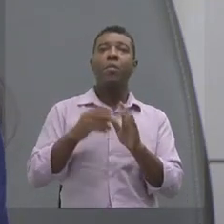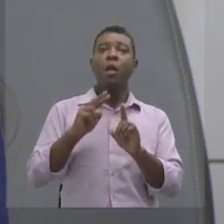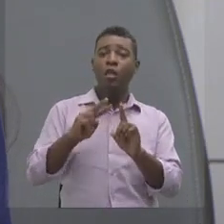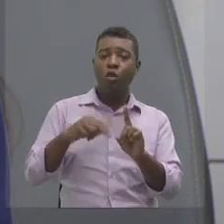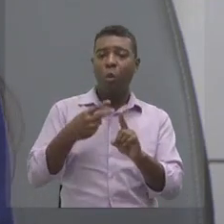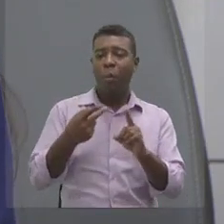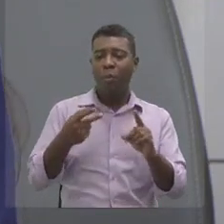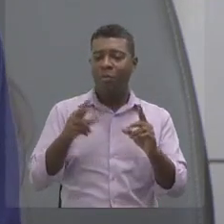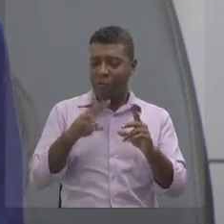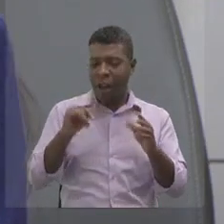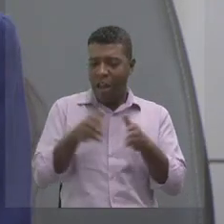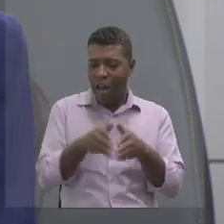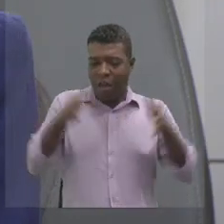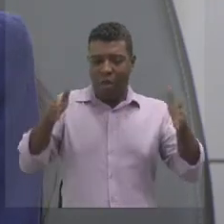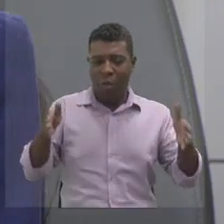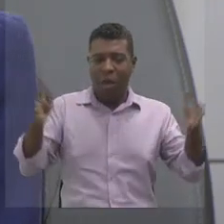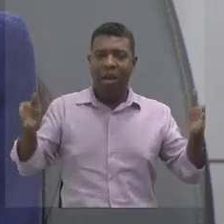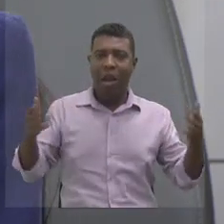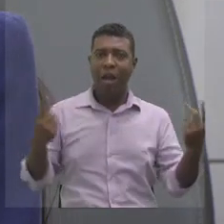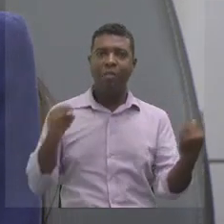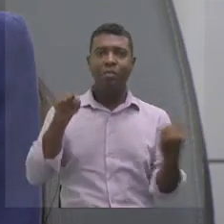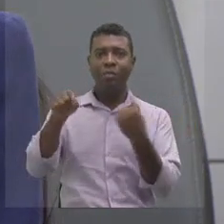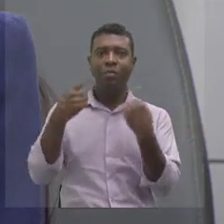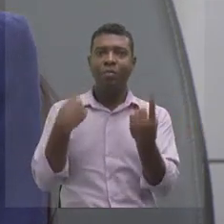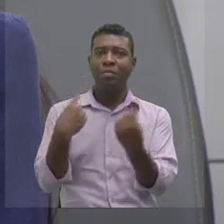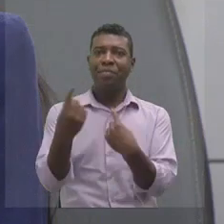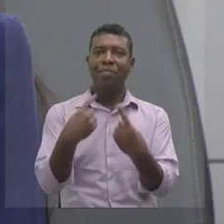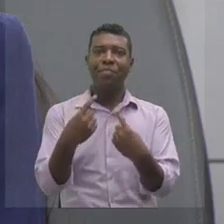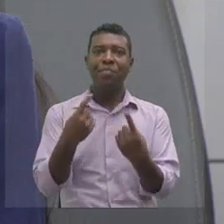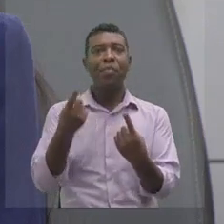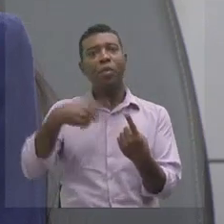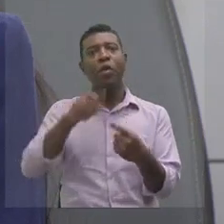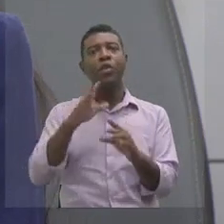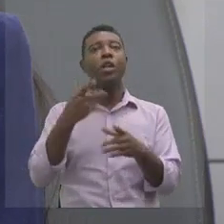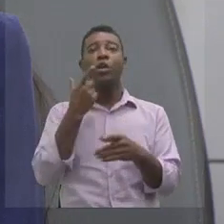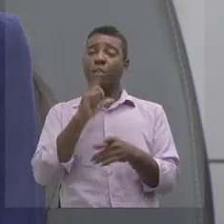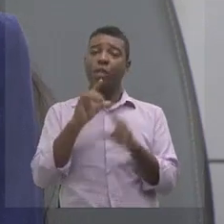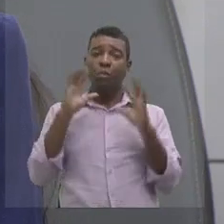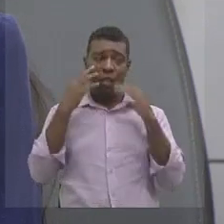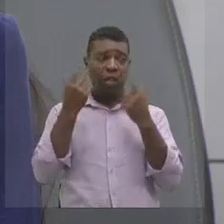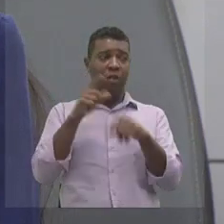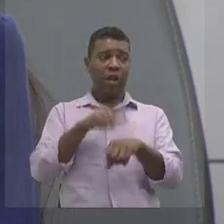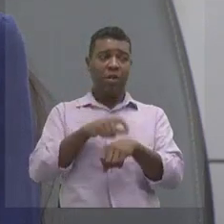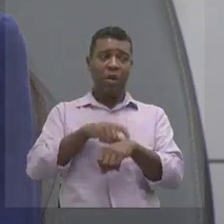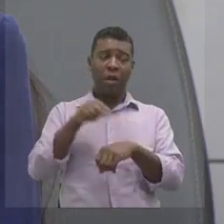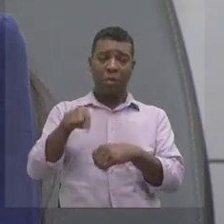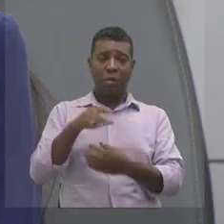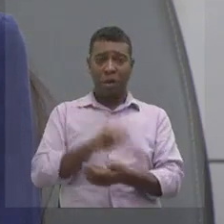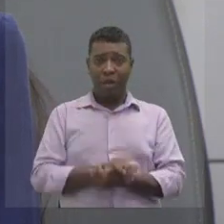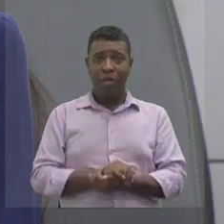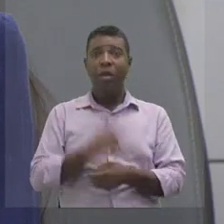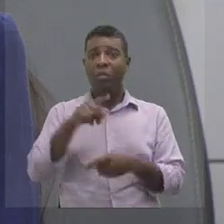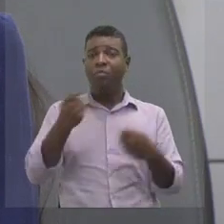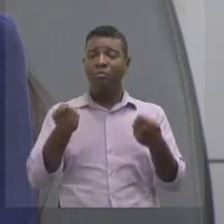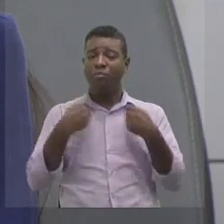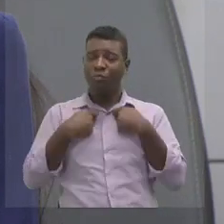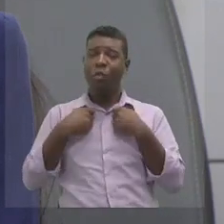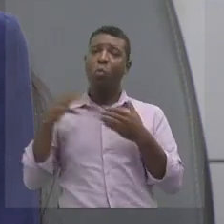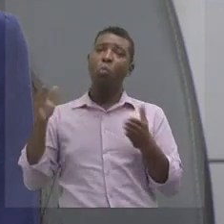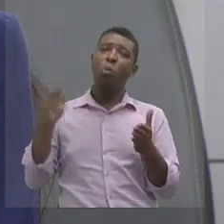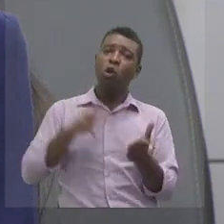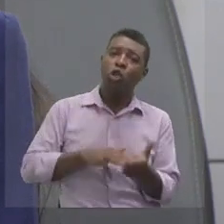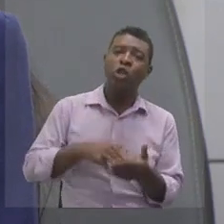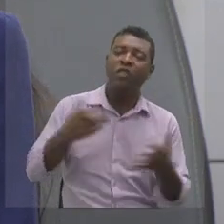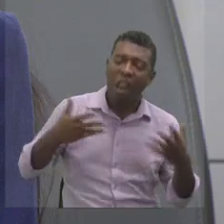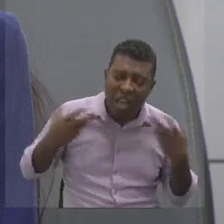alguns dilemas Inclusive a gente já conseguiu o dirimir naquela ocasião e isso é motivo de muita alegria para nós é motivo de orgulho